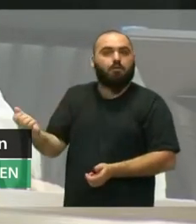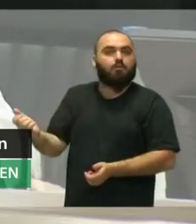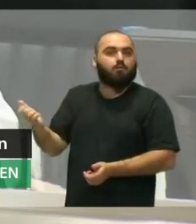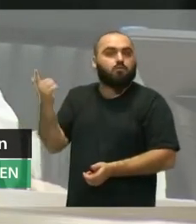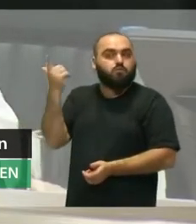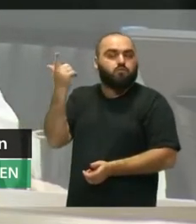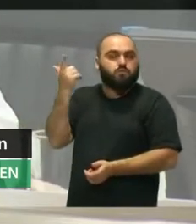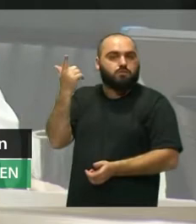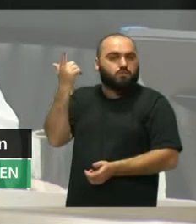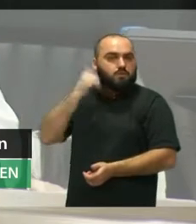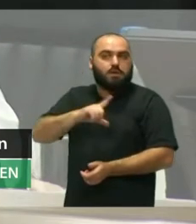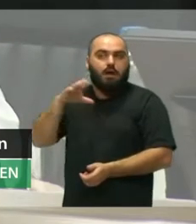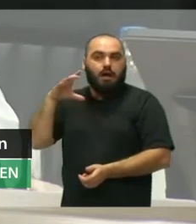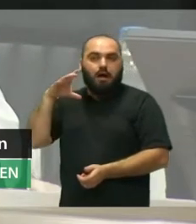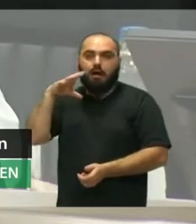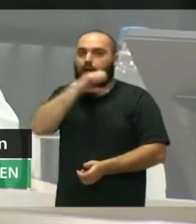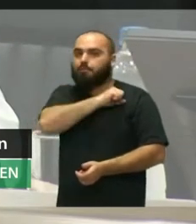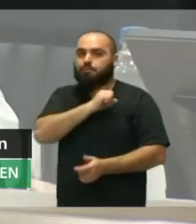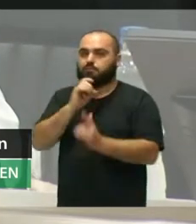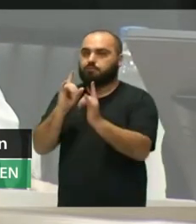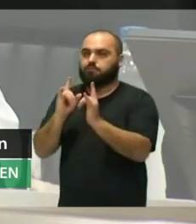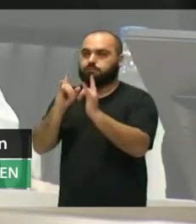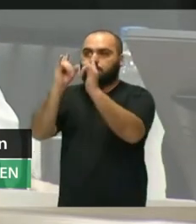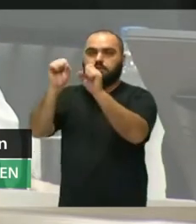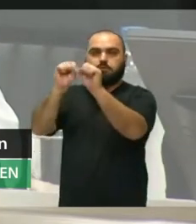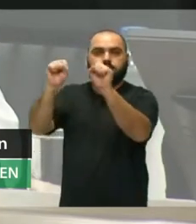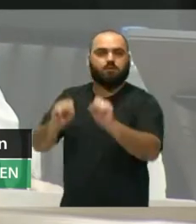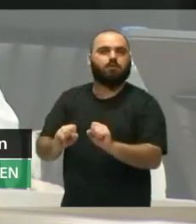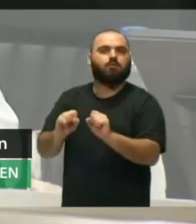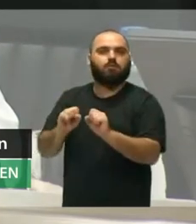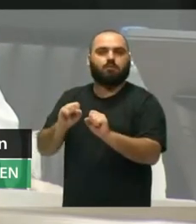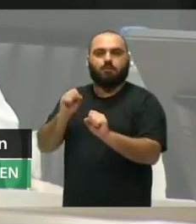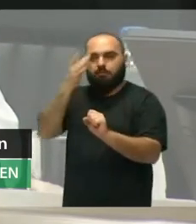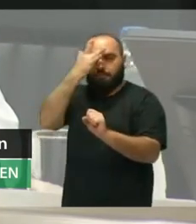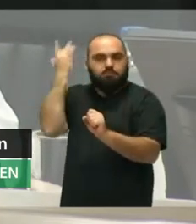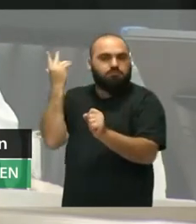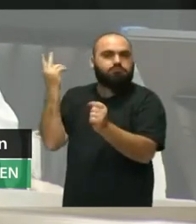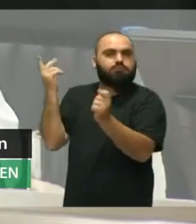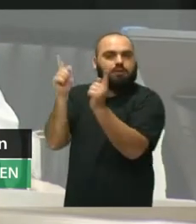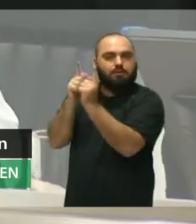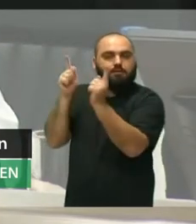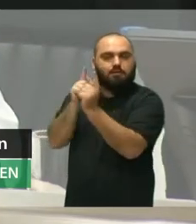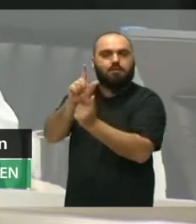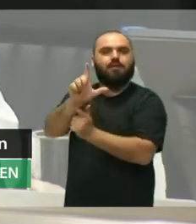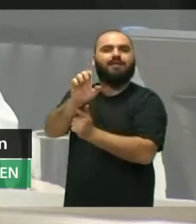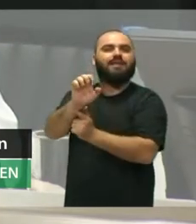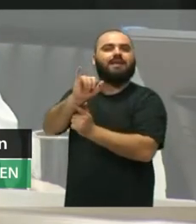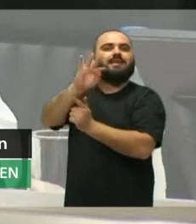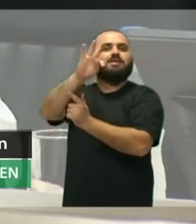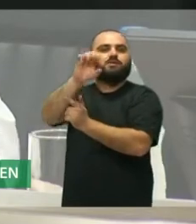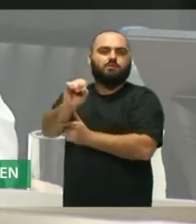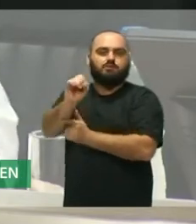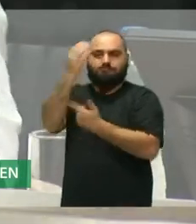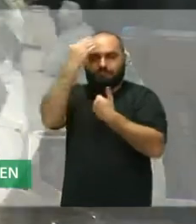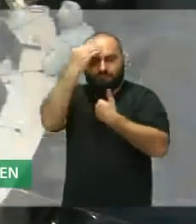mais depressa esse hospital, porque nós desejamos atender cada vez mais e cada vez melhor. Muito